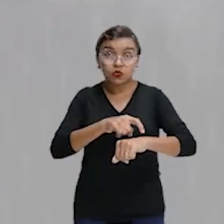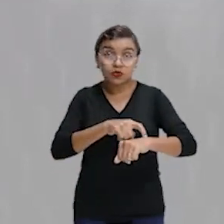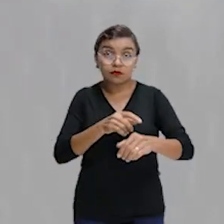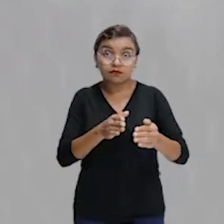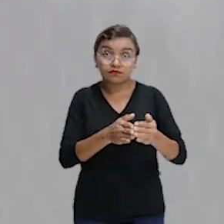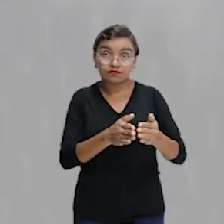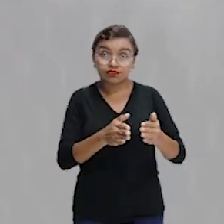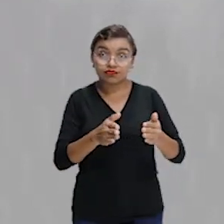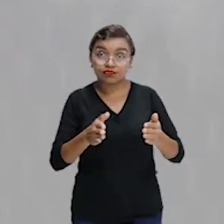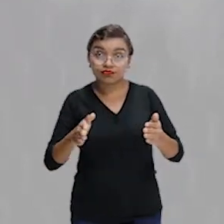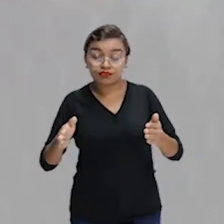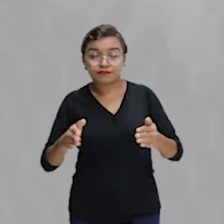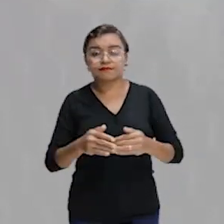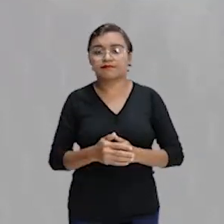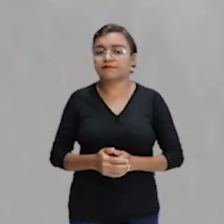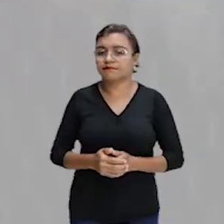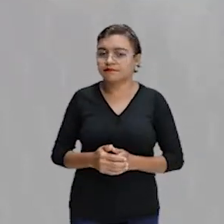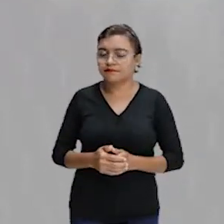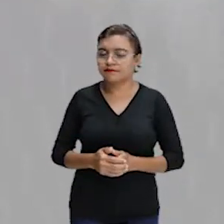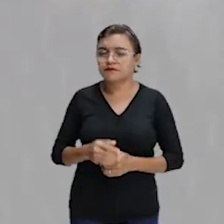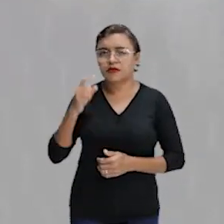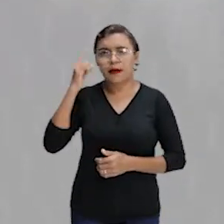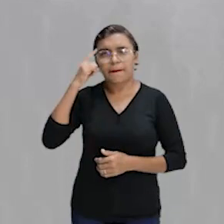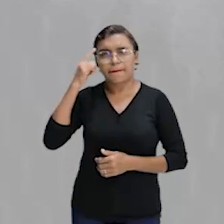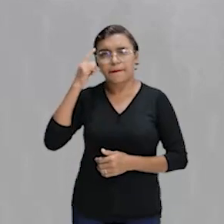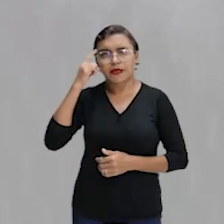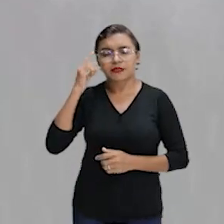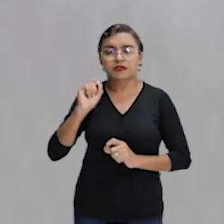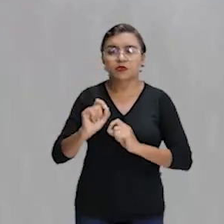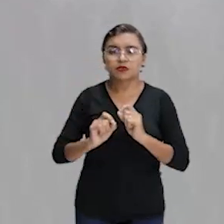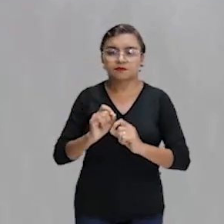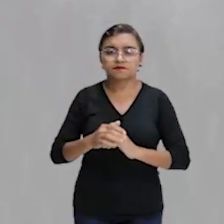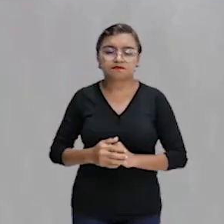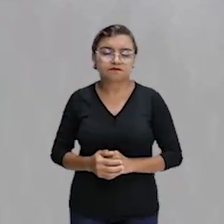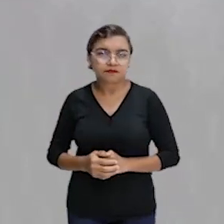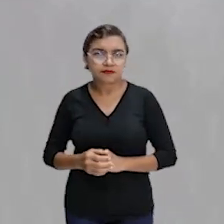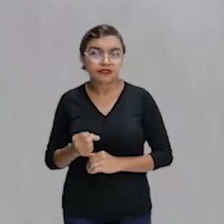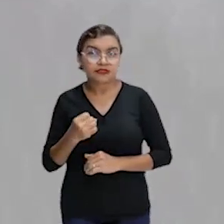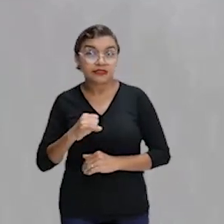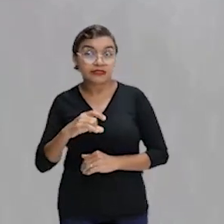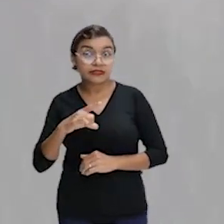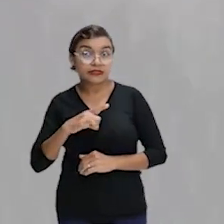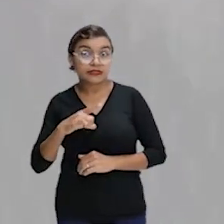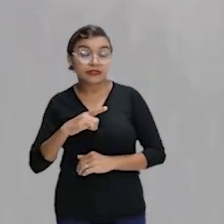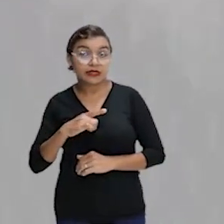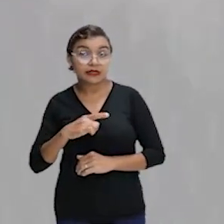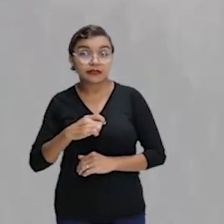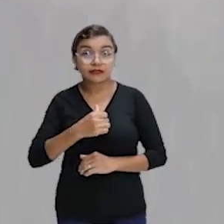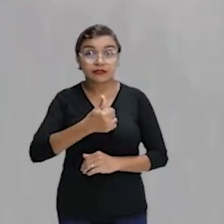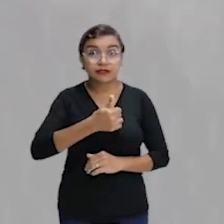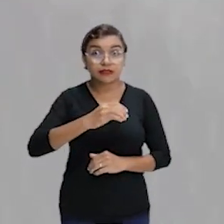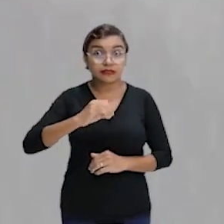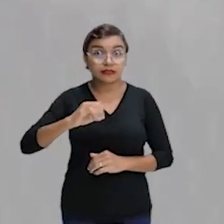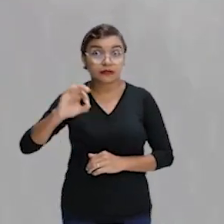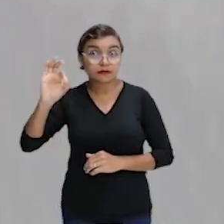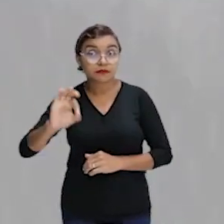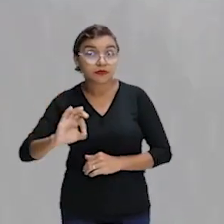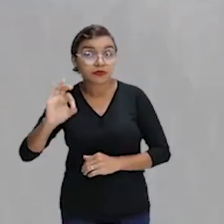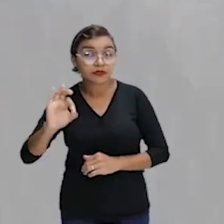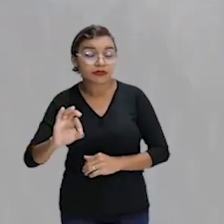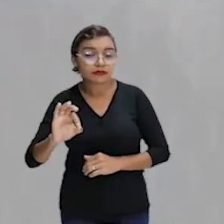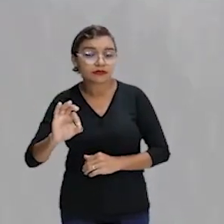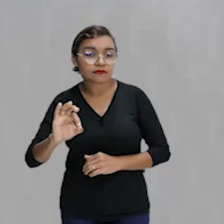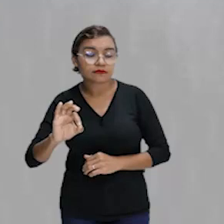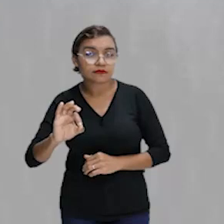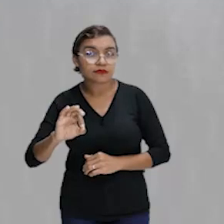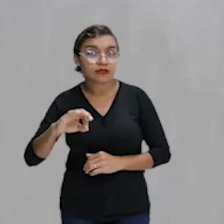de decrescimento. Gente, pensa comigo aí rapidinho. Se eu tenho 100% de uma coisa e